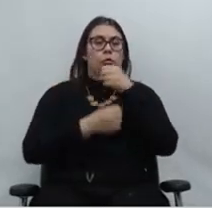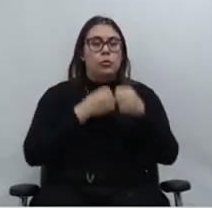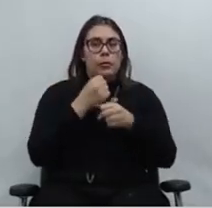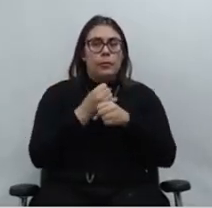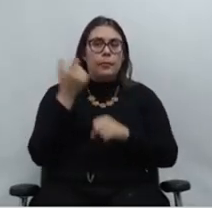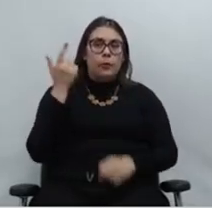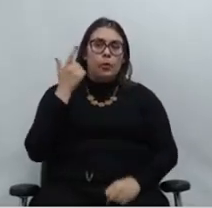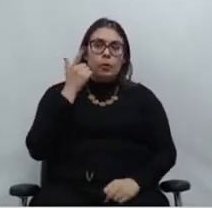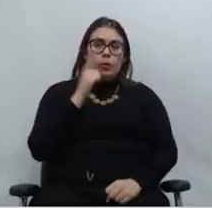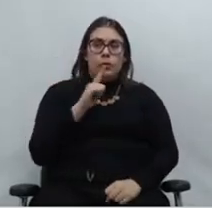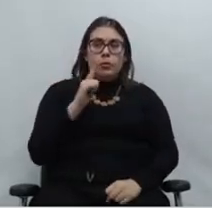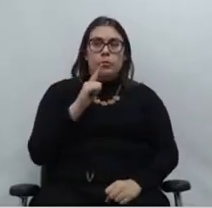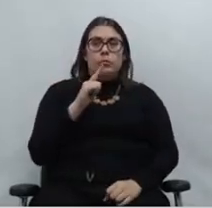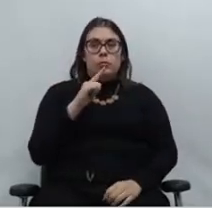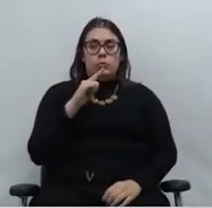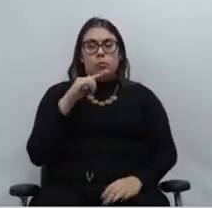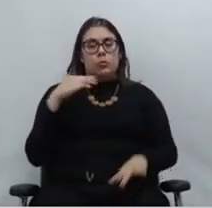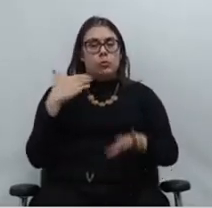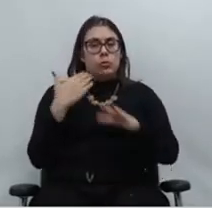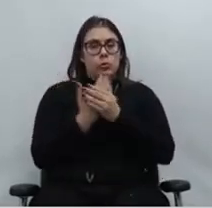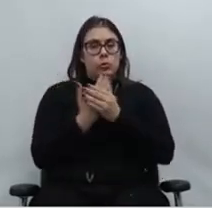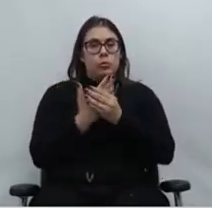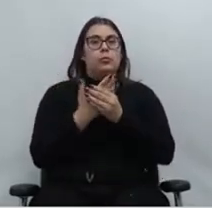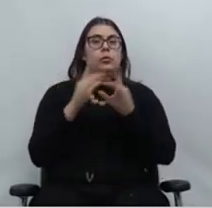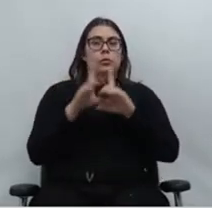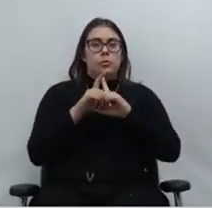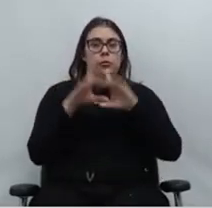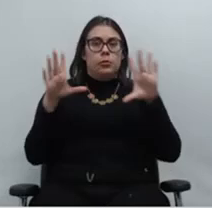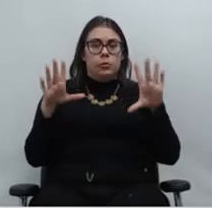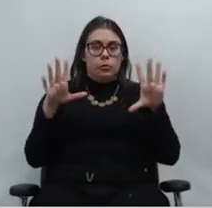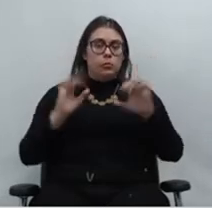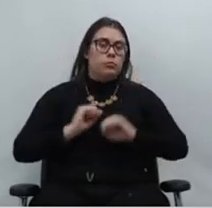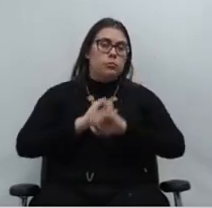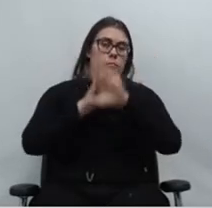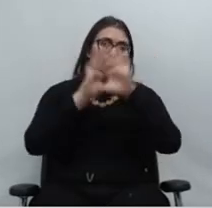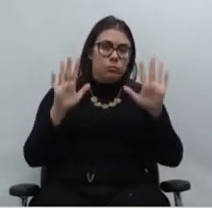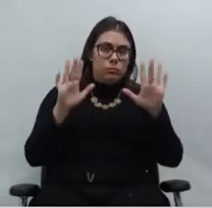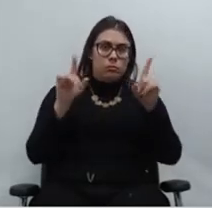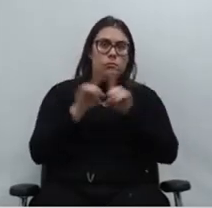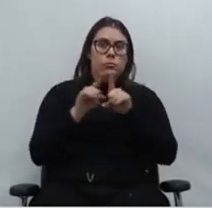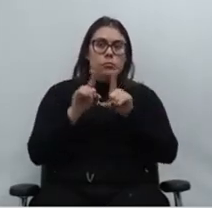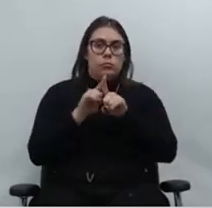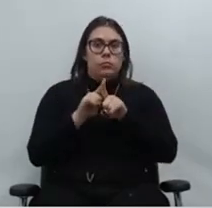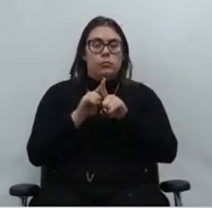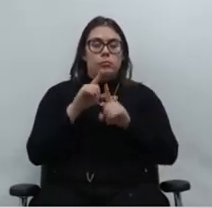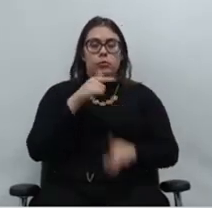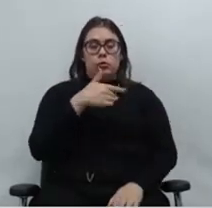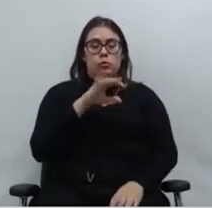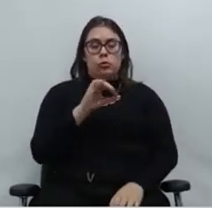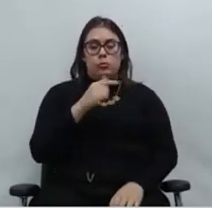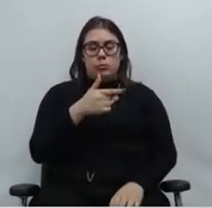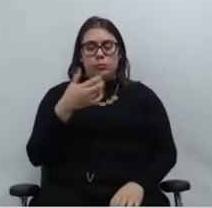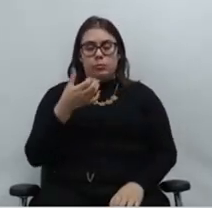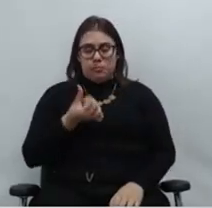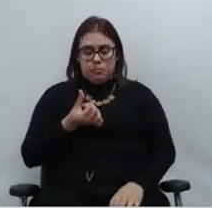para viabilizar um processo mais democrático e transparente nas discussões à peça orçamentária da Defensoria Pública no ano de